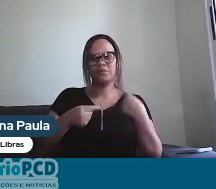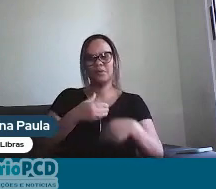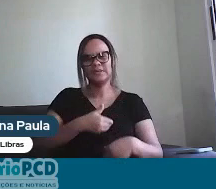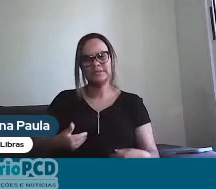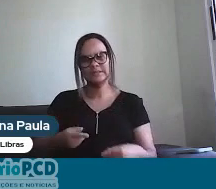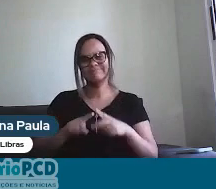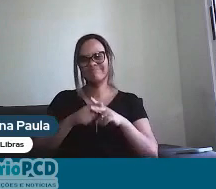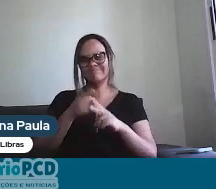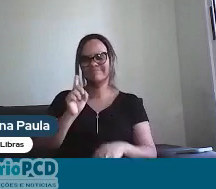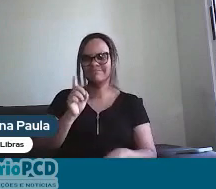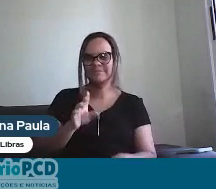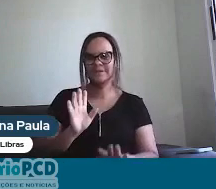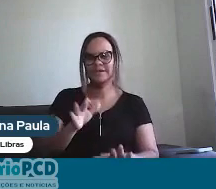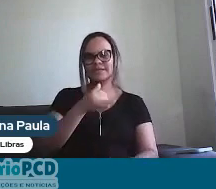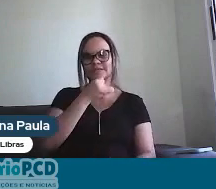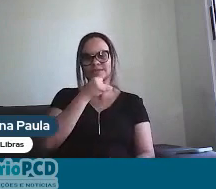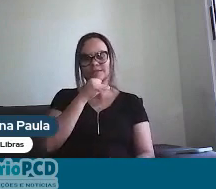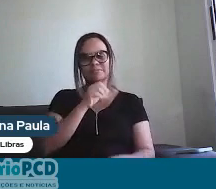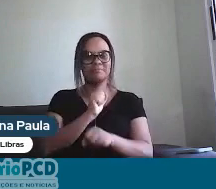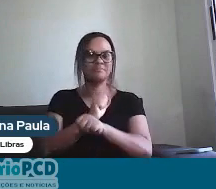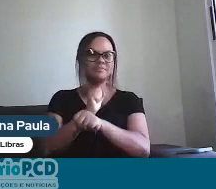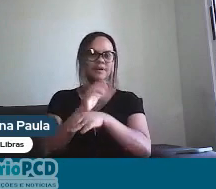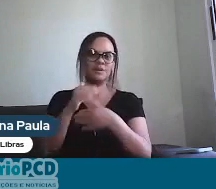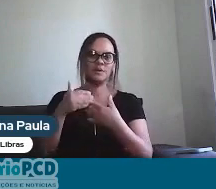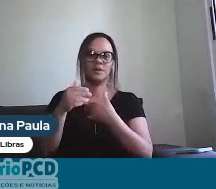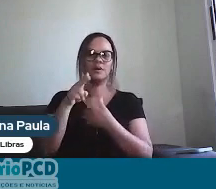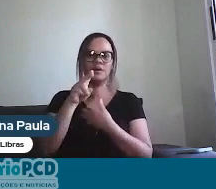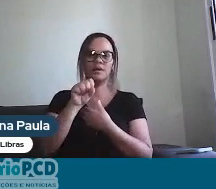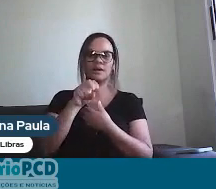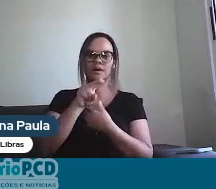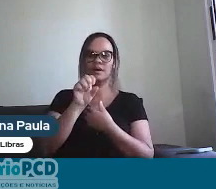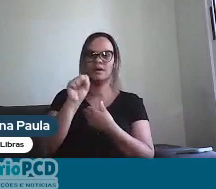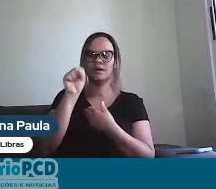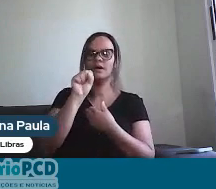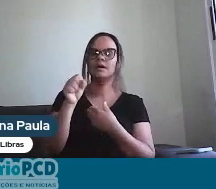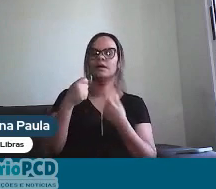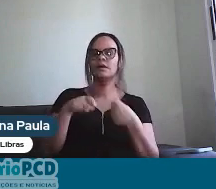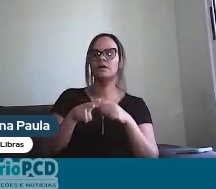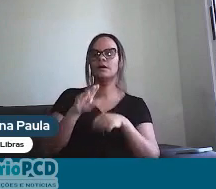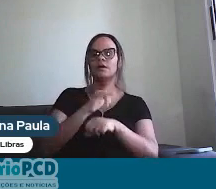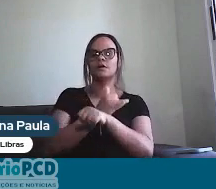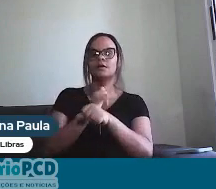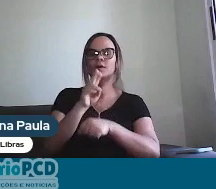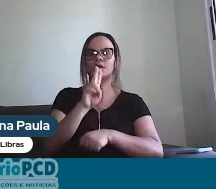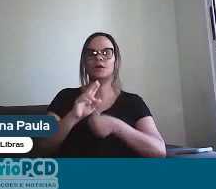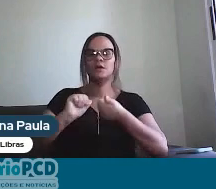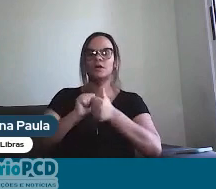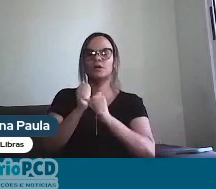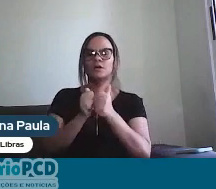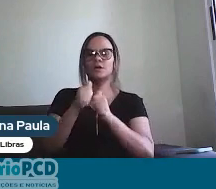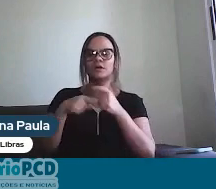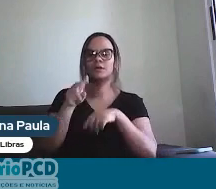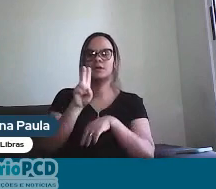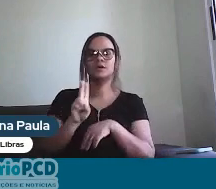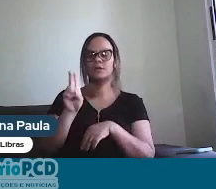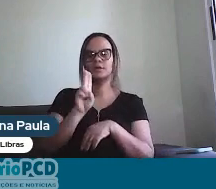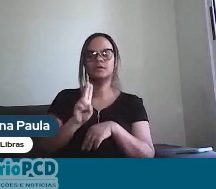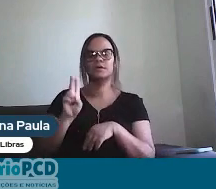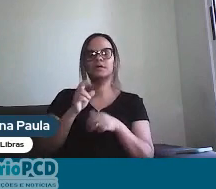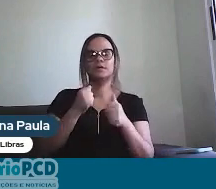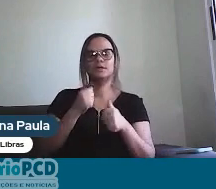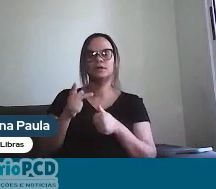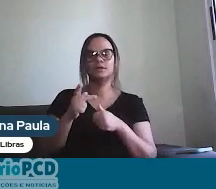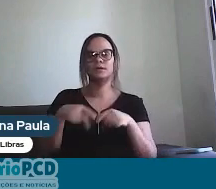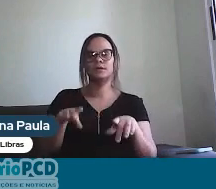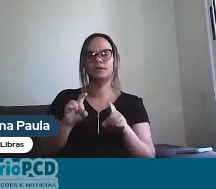técnicas, infelizmente, mas aí deu uma parada. Depois o INSS precisava de um instrumento de avaliação para utilizar na aposentadoria